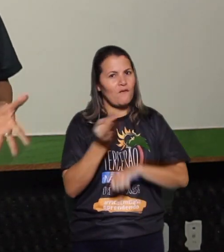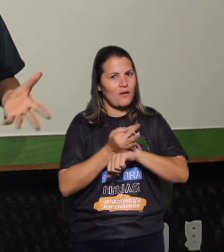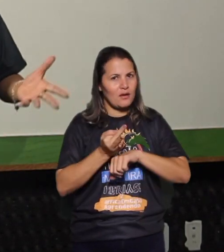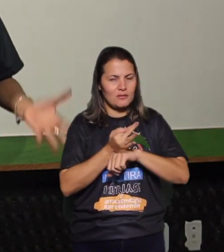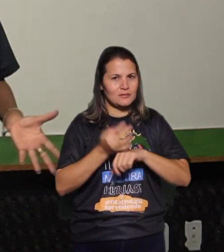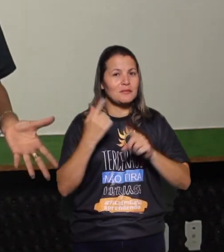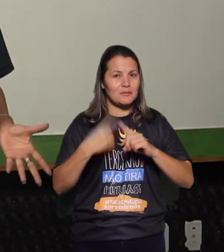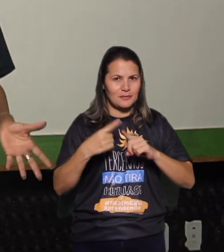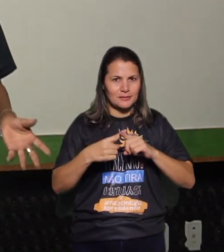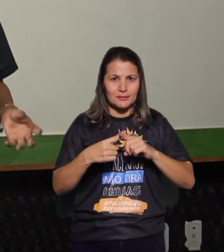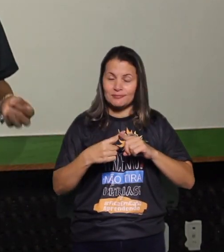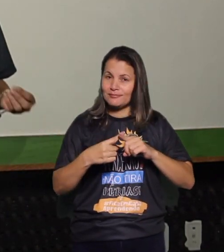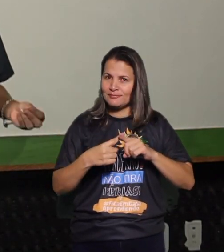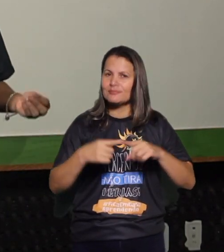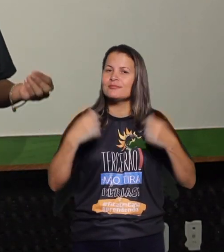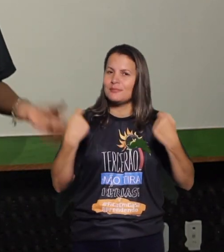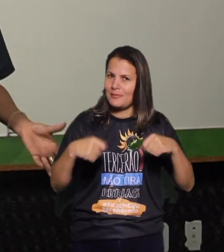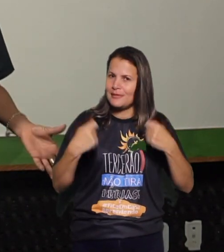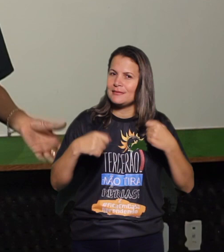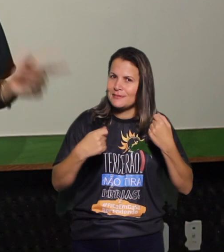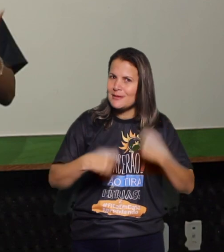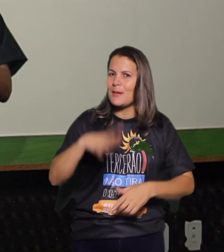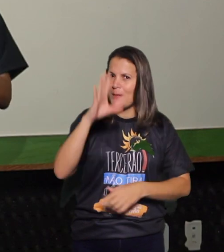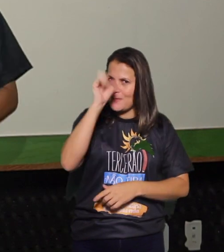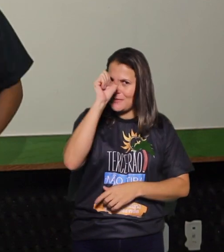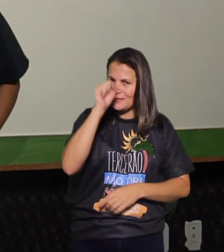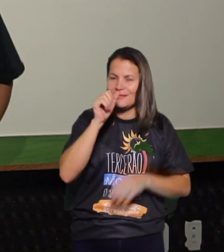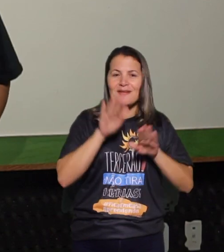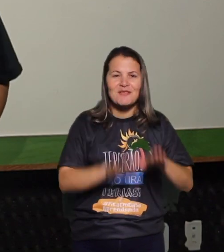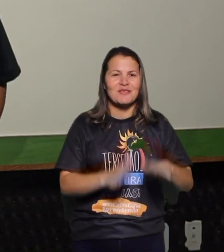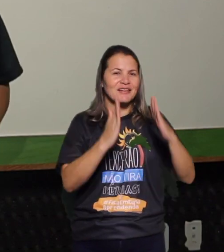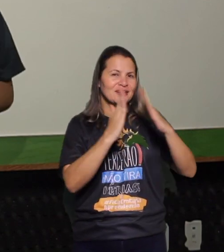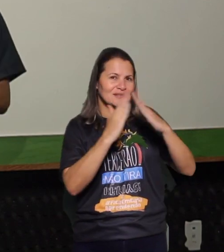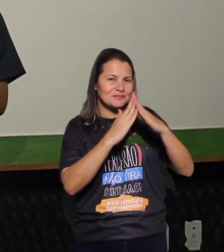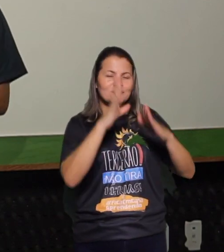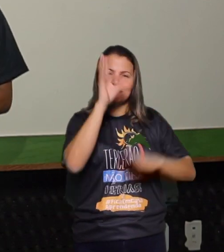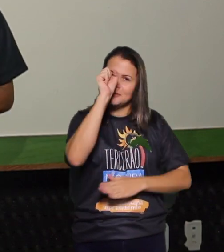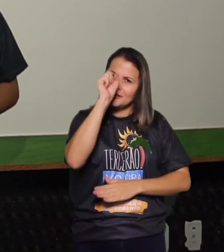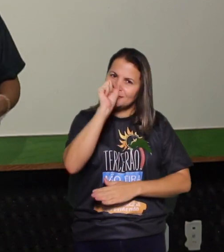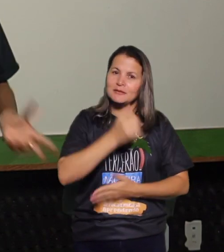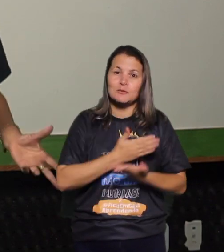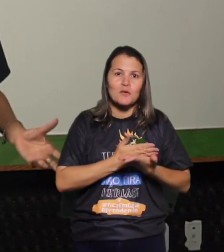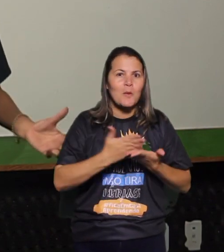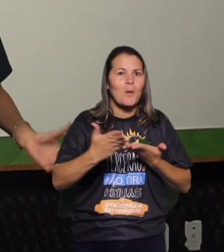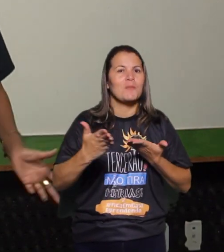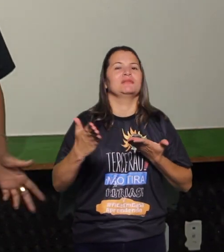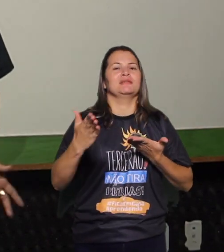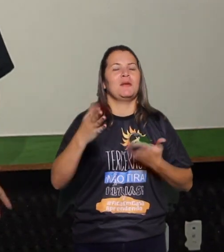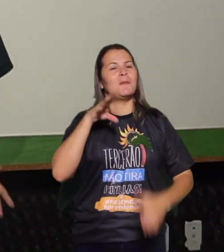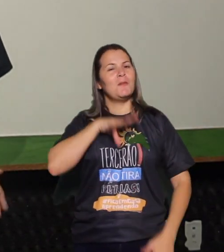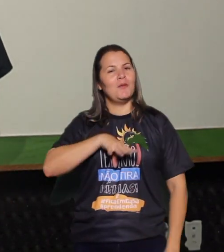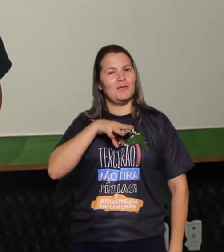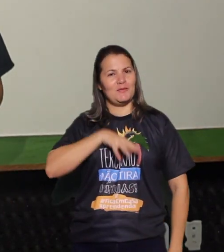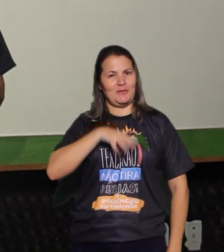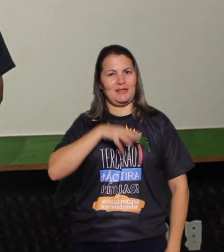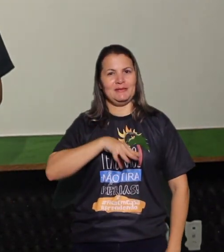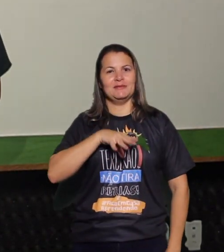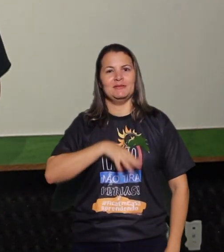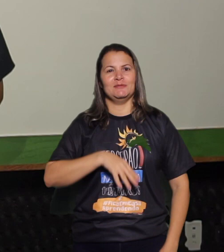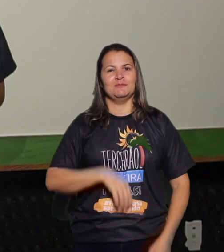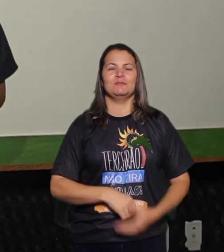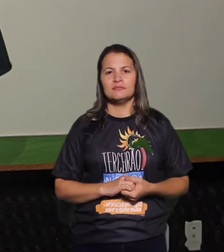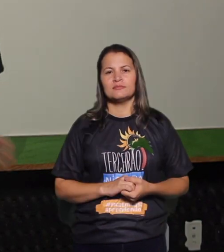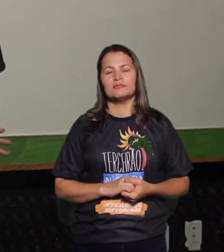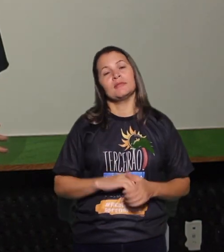contas, precisamos aprender. Fique em casa aprendendo. Vamos começar com língua portuguesa, a nossa sequência